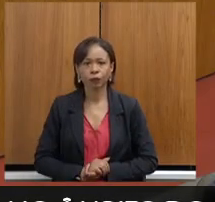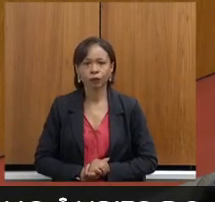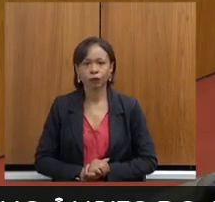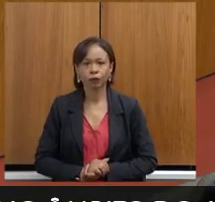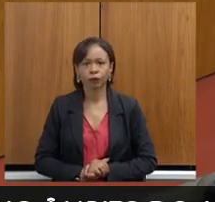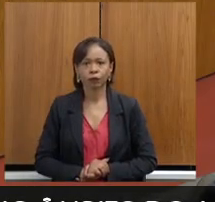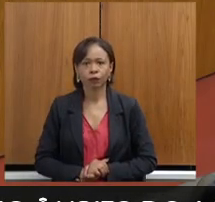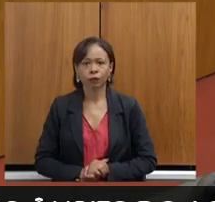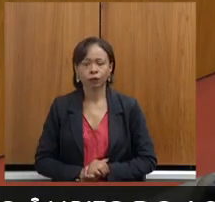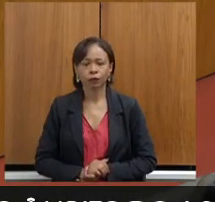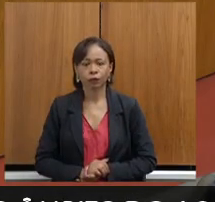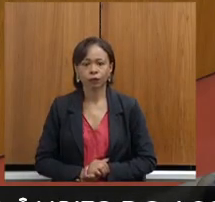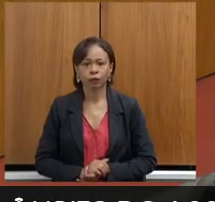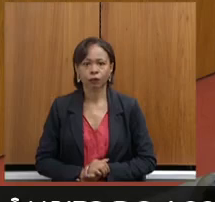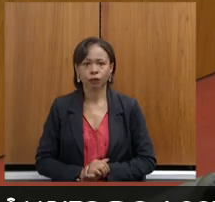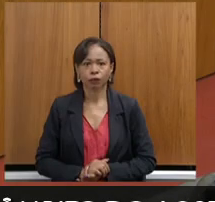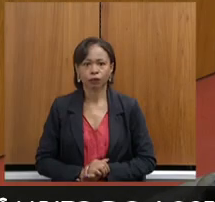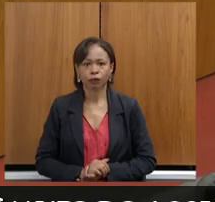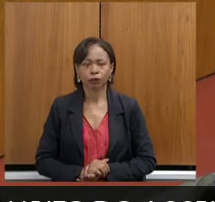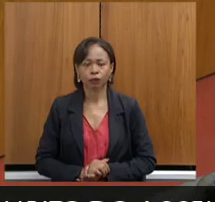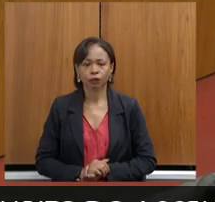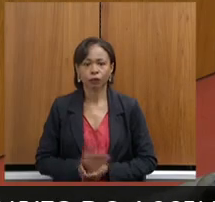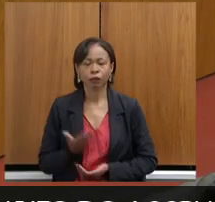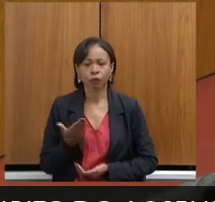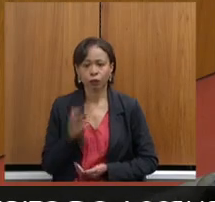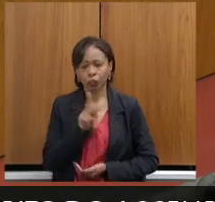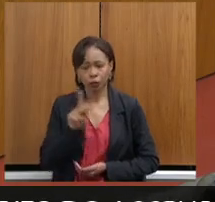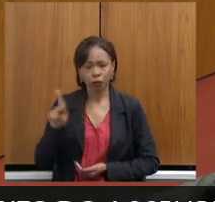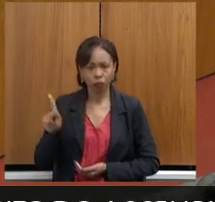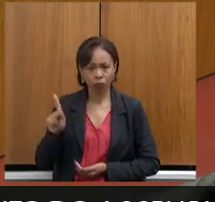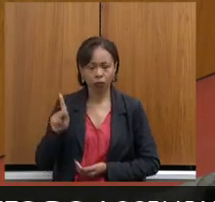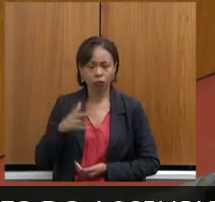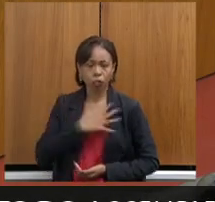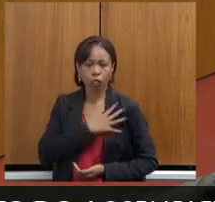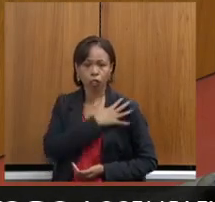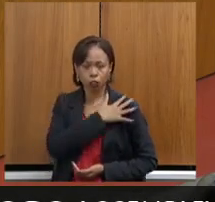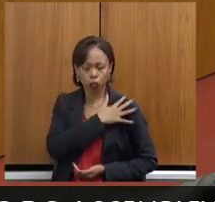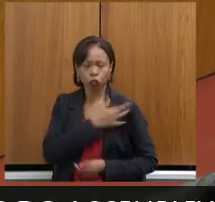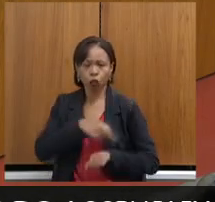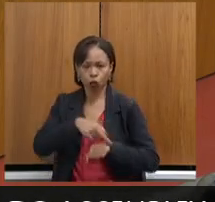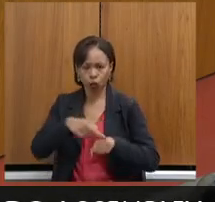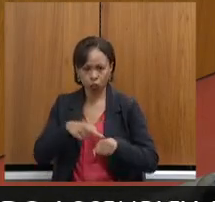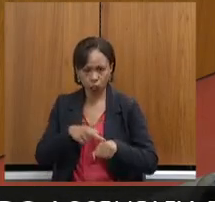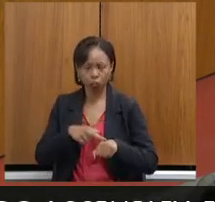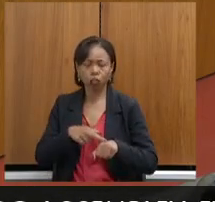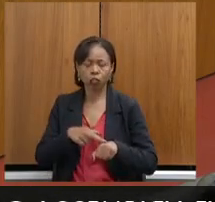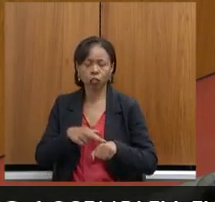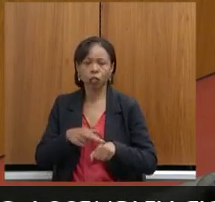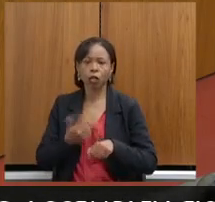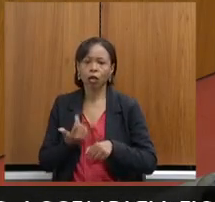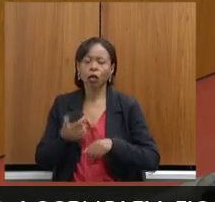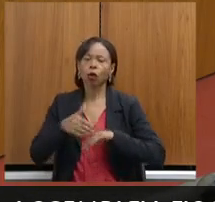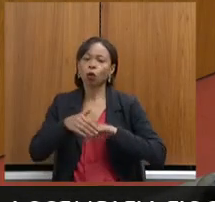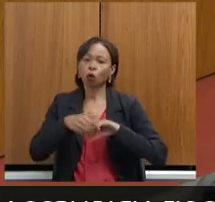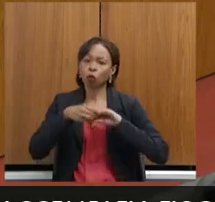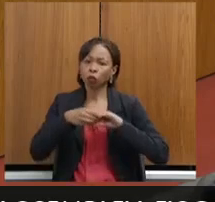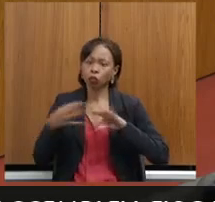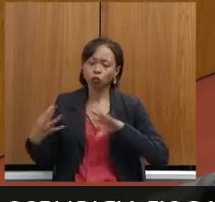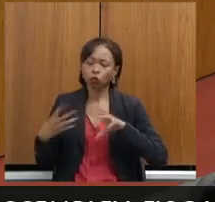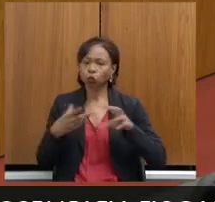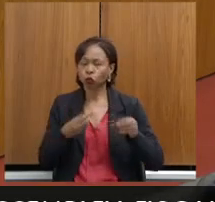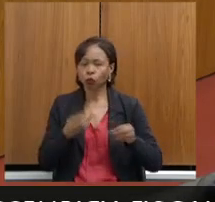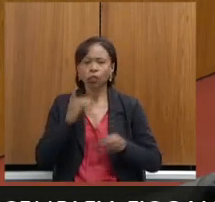e na pessoa do nosso Presidente Sargento Rodrigues comprimento aos demais colegas deputados que estão